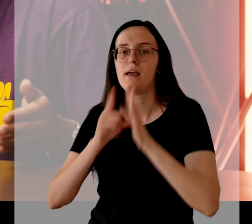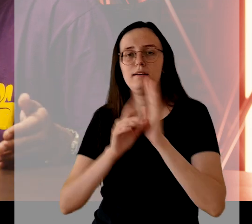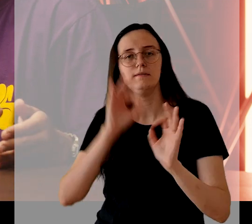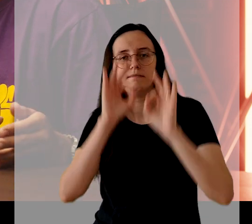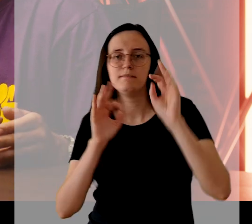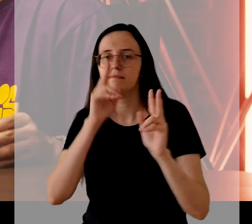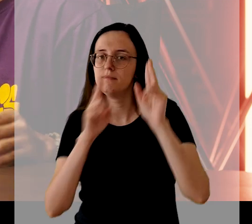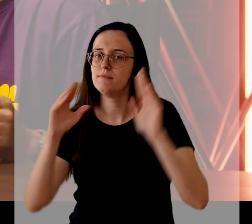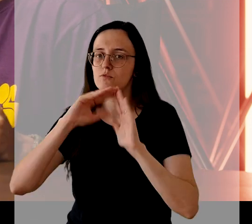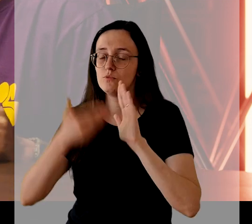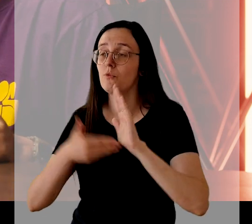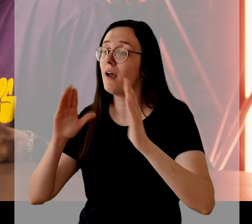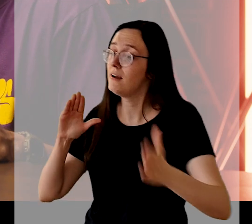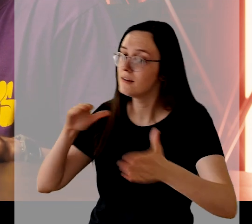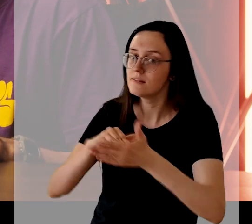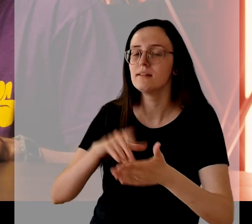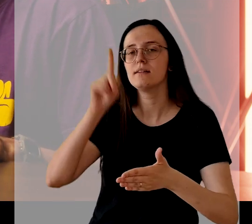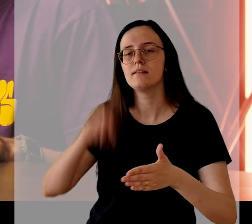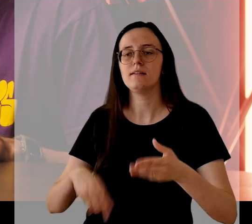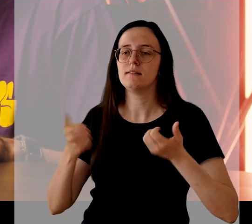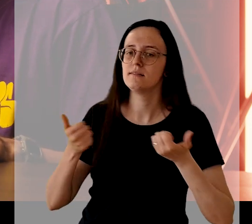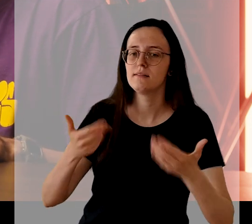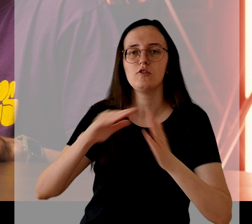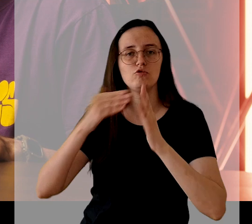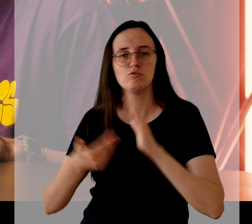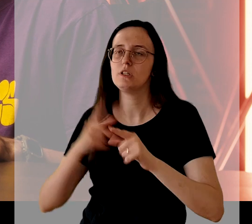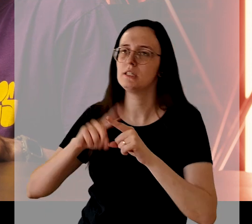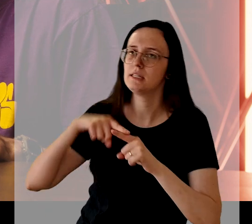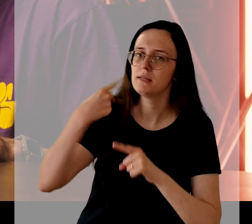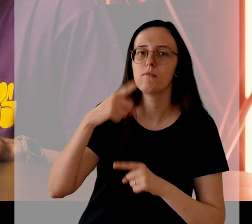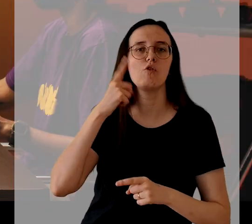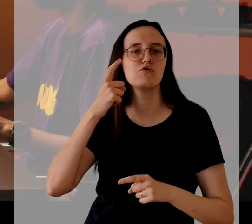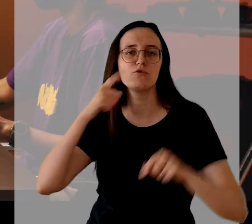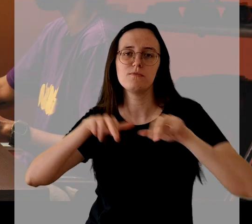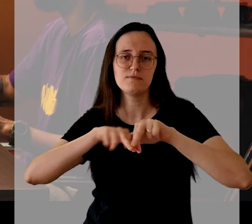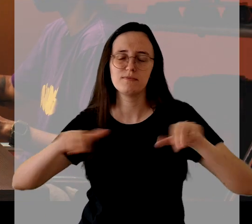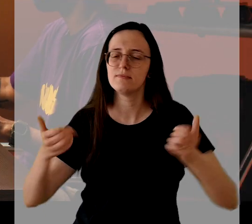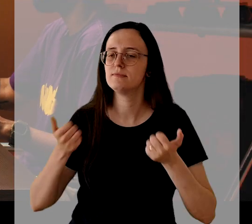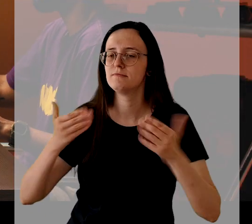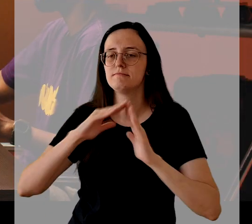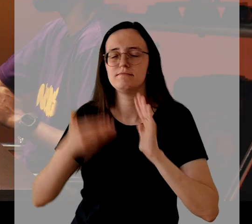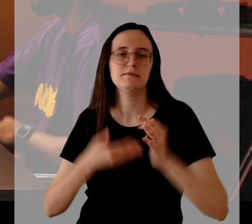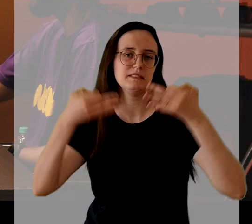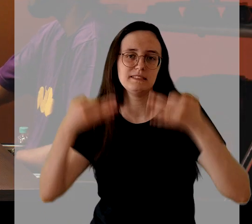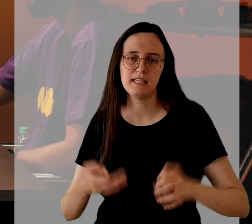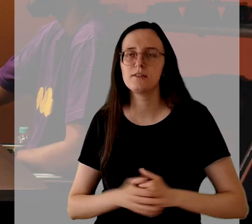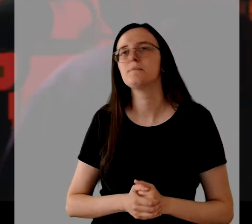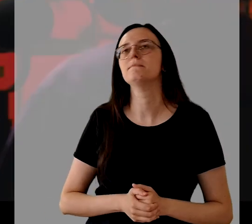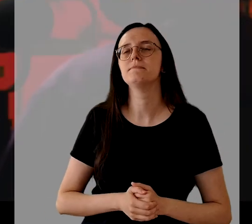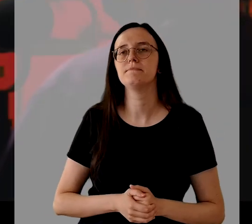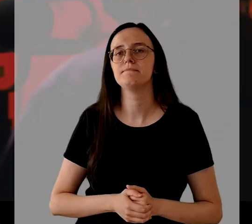desde a pré-produção, que a gente falou, até a produção e depois na desprodução do som, vai entregar tudo